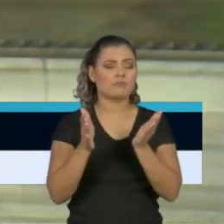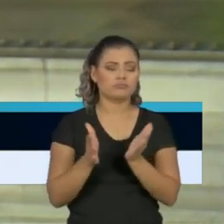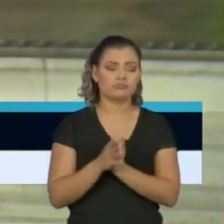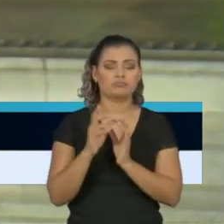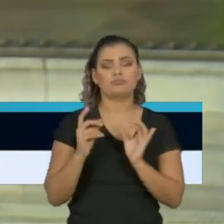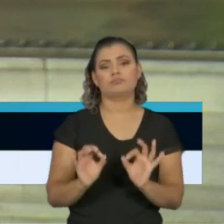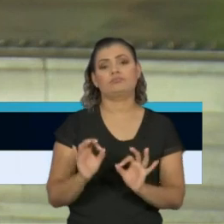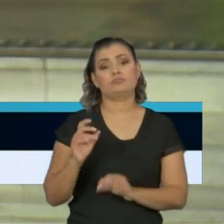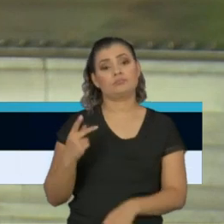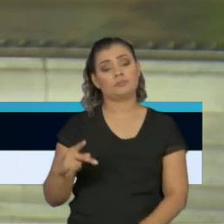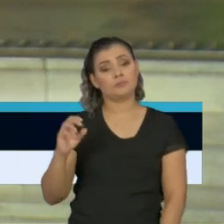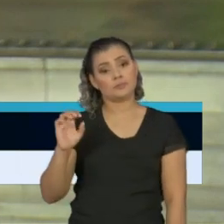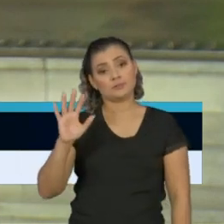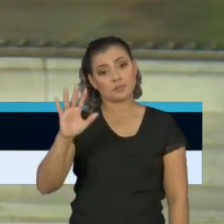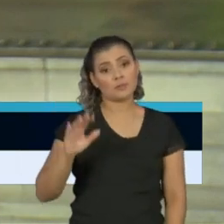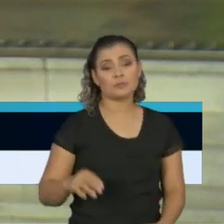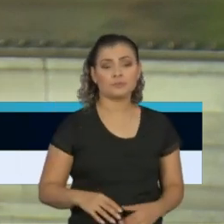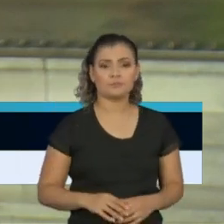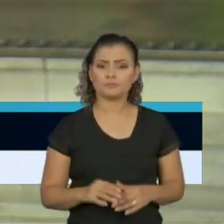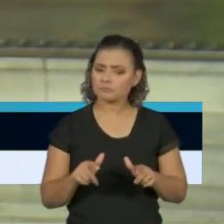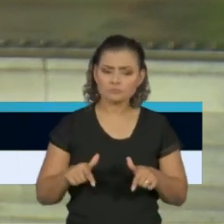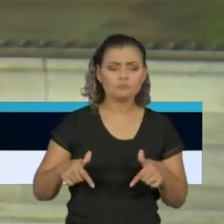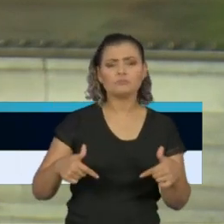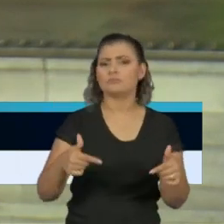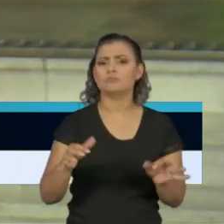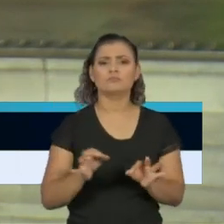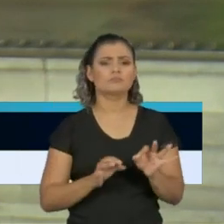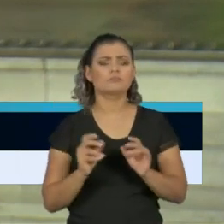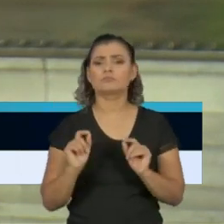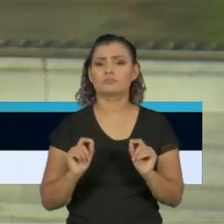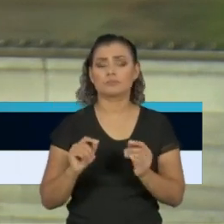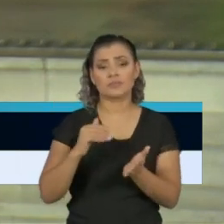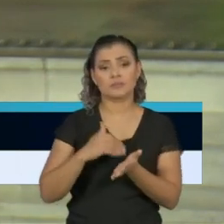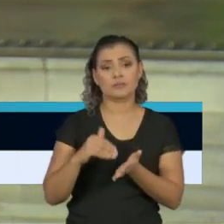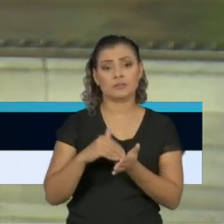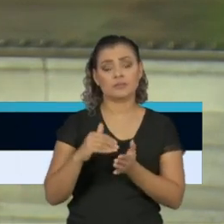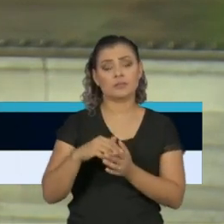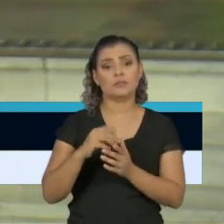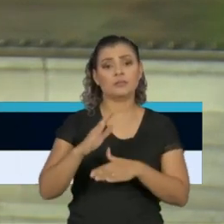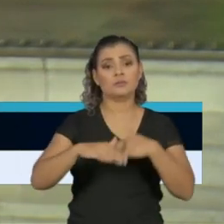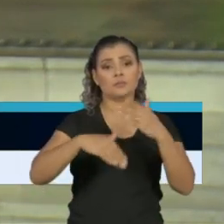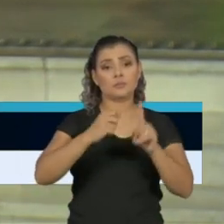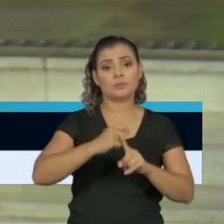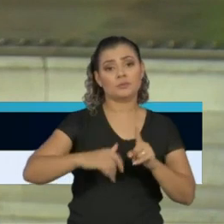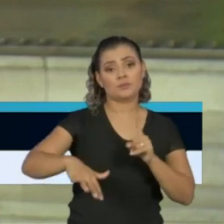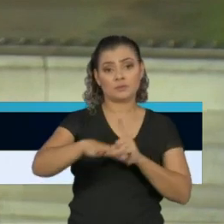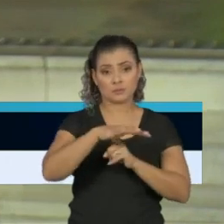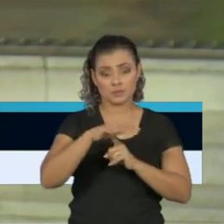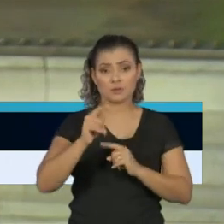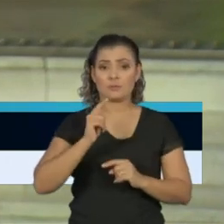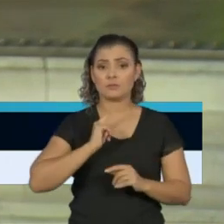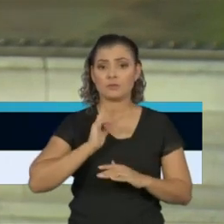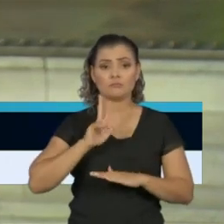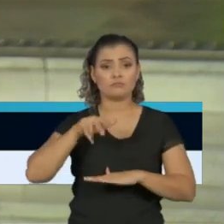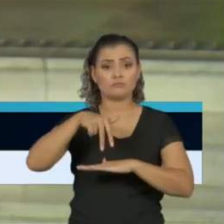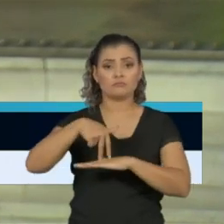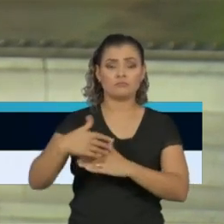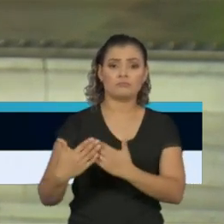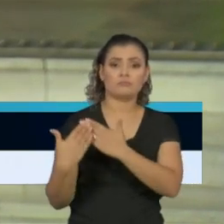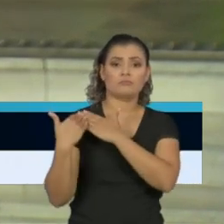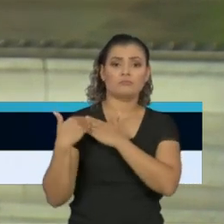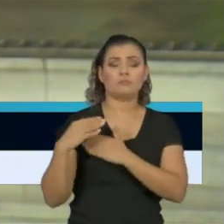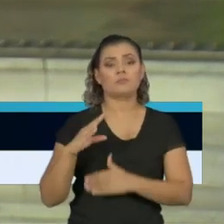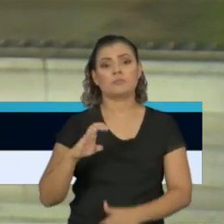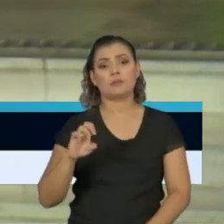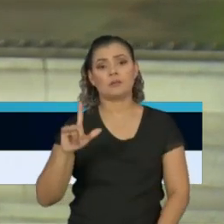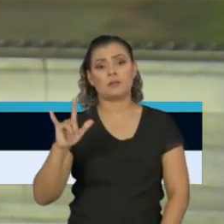nosso estado. A iniciativa é da Secretaria de Desenvolvimento Social, que tem à frente a Célia